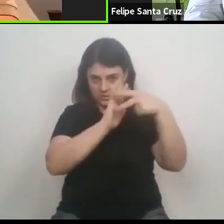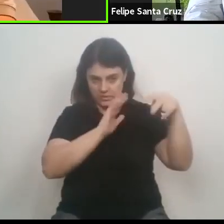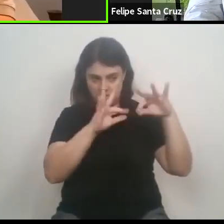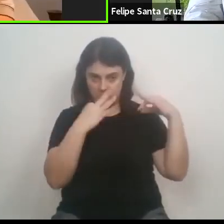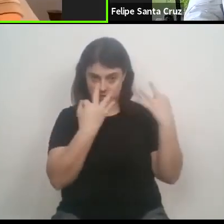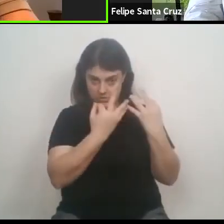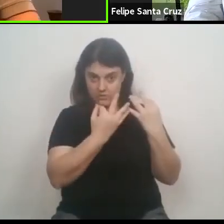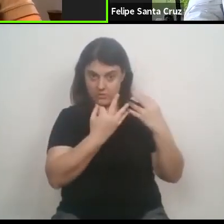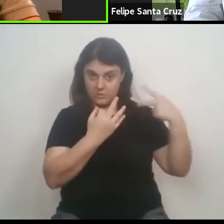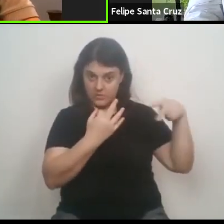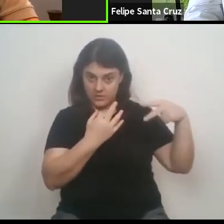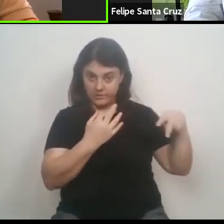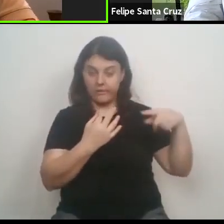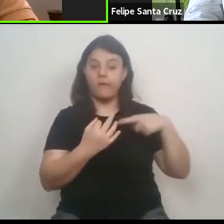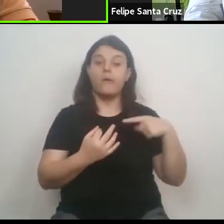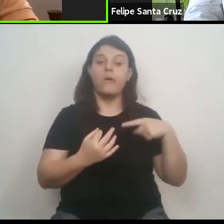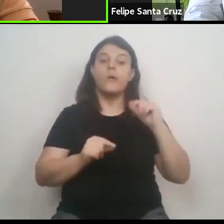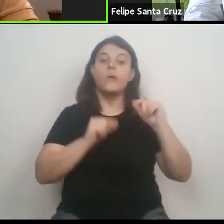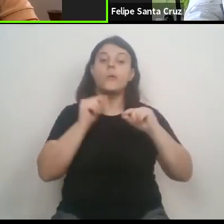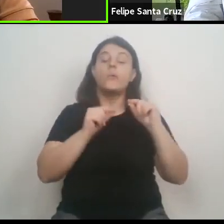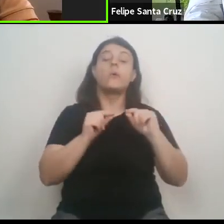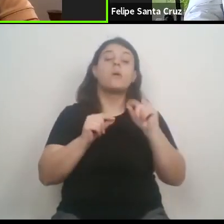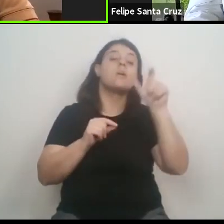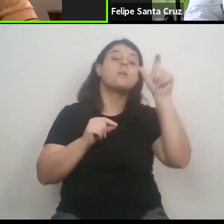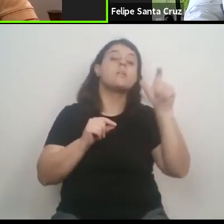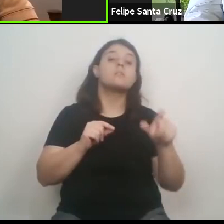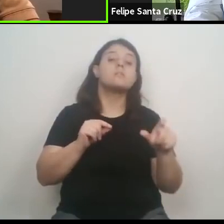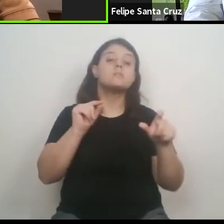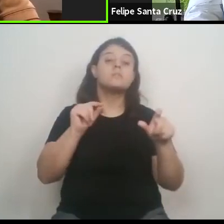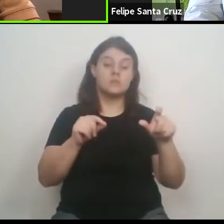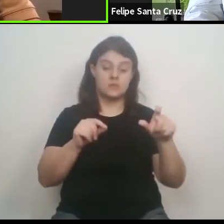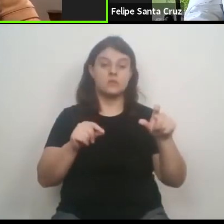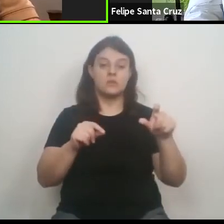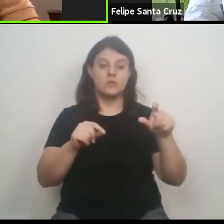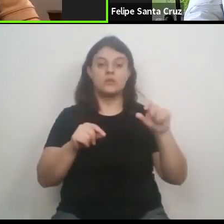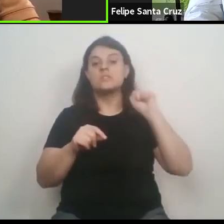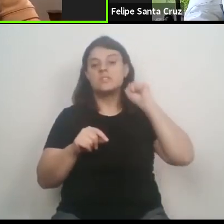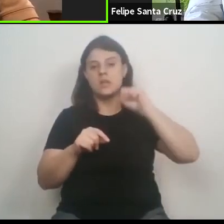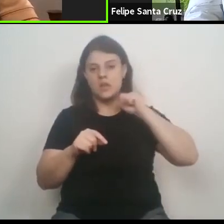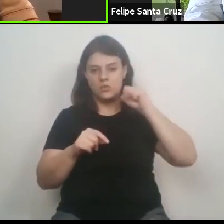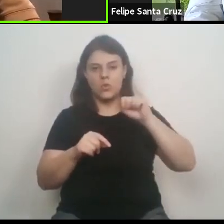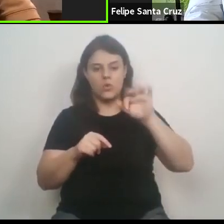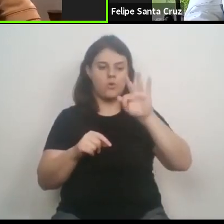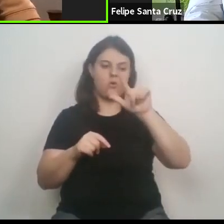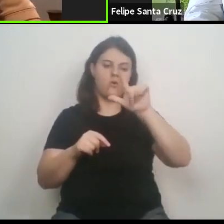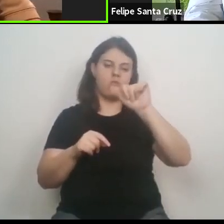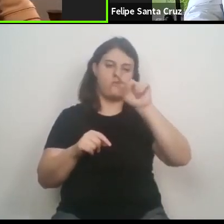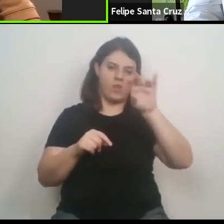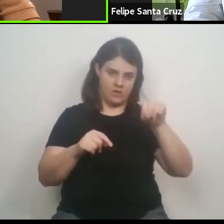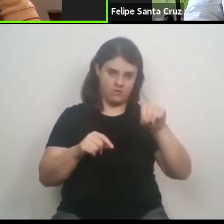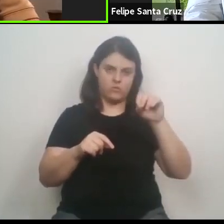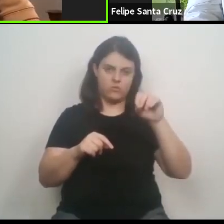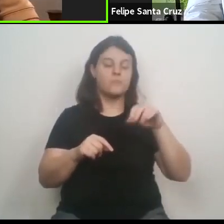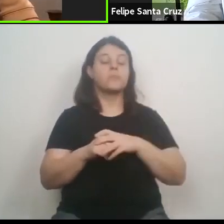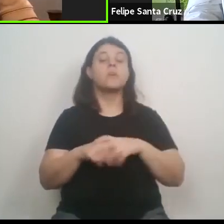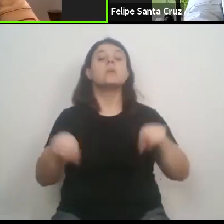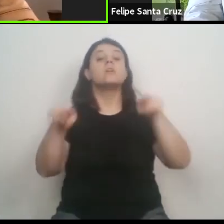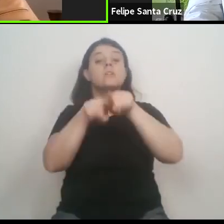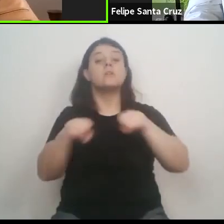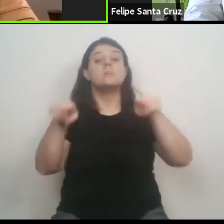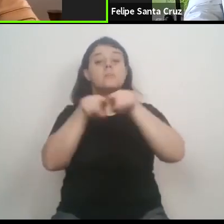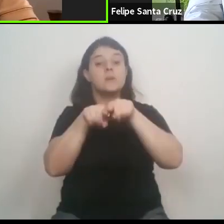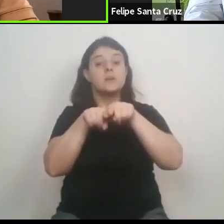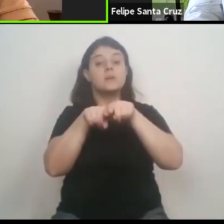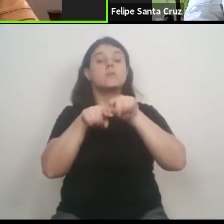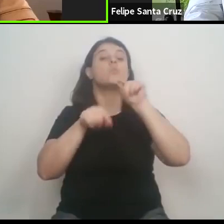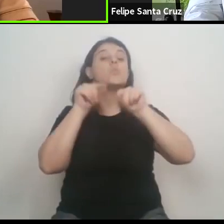família, tendo como pivô o senador Flávio Bolsonaro, tanto quanto